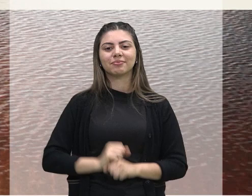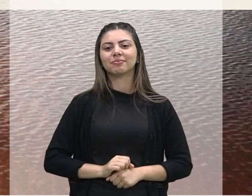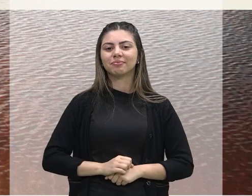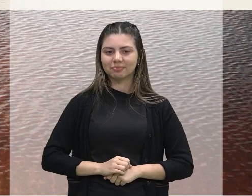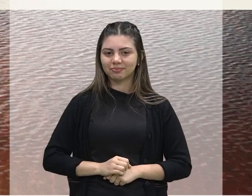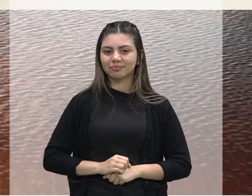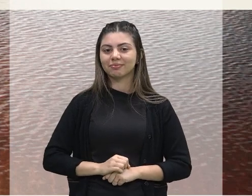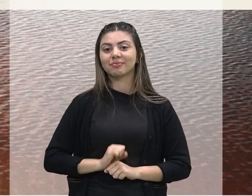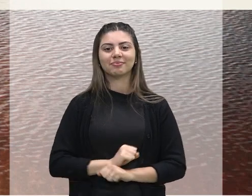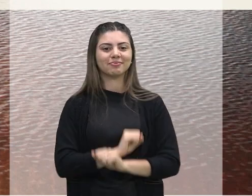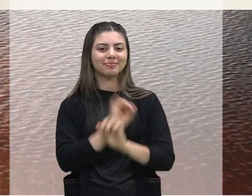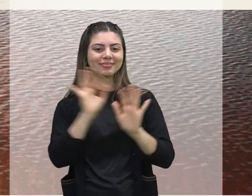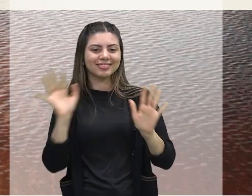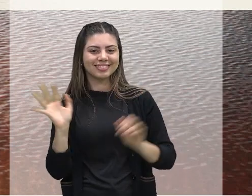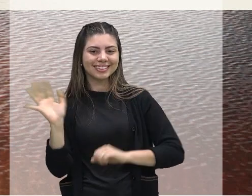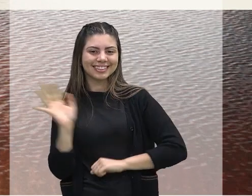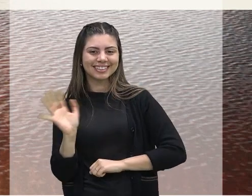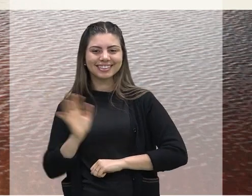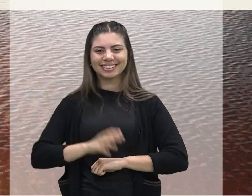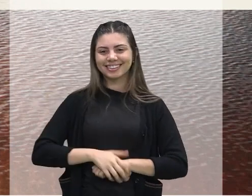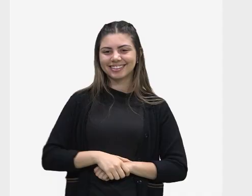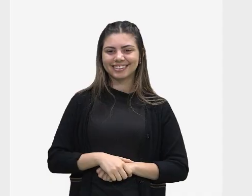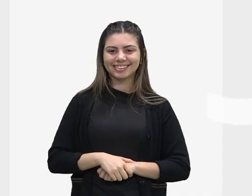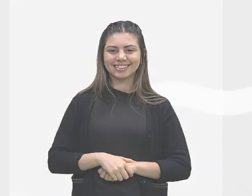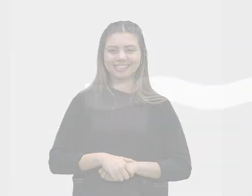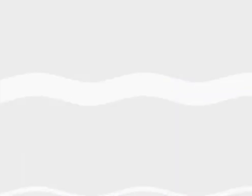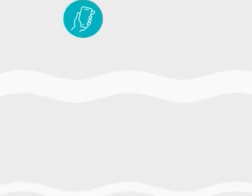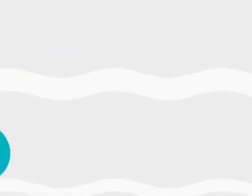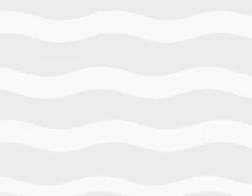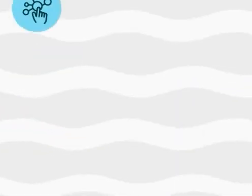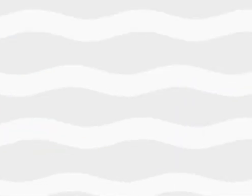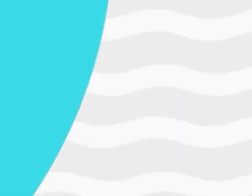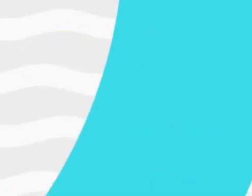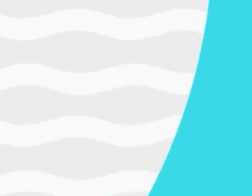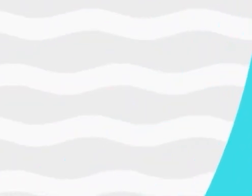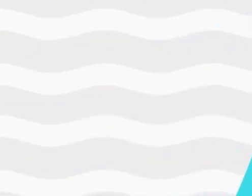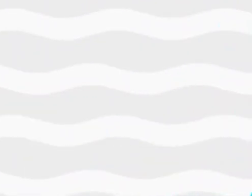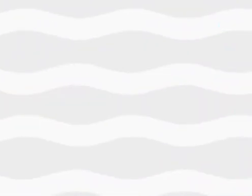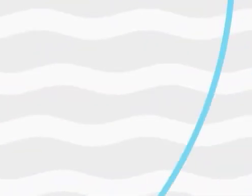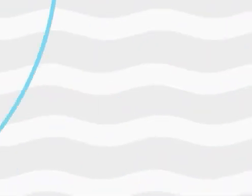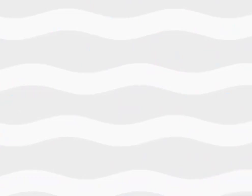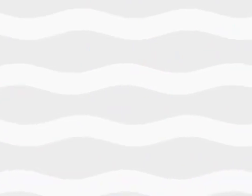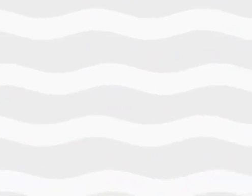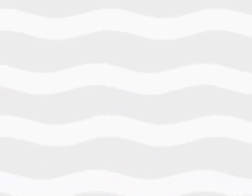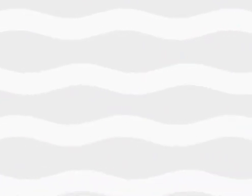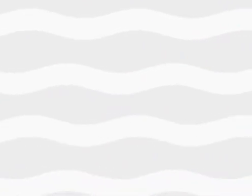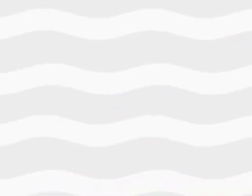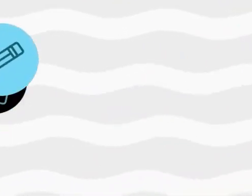e até a nossa próxima aula.